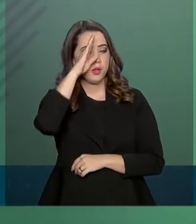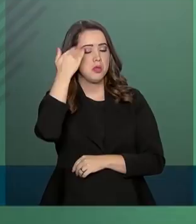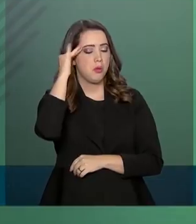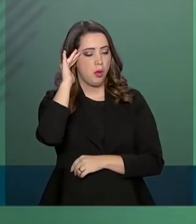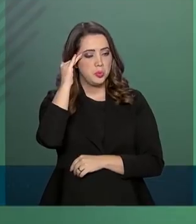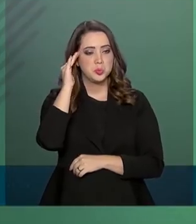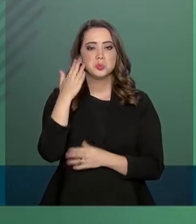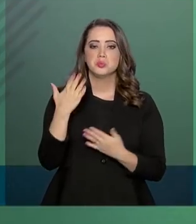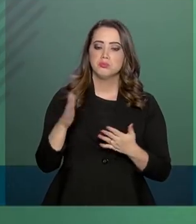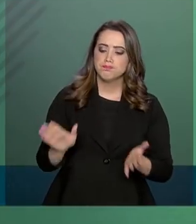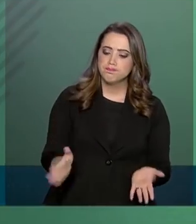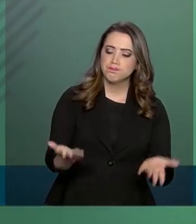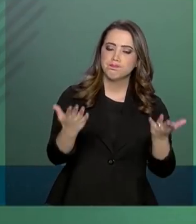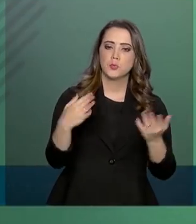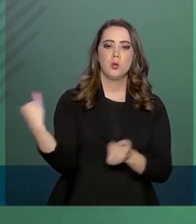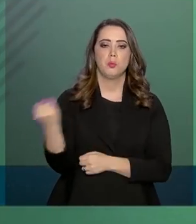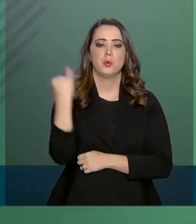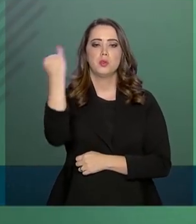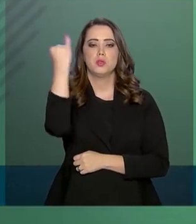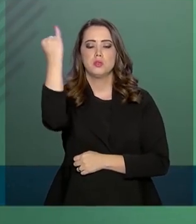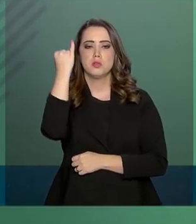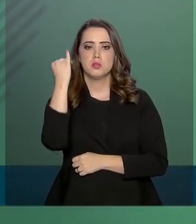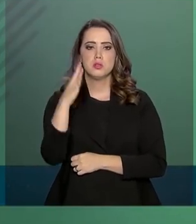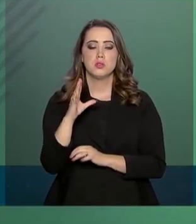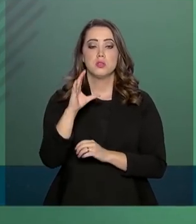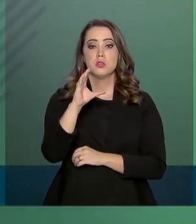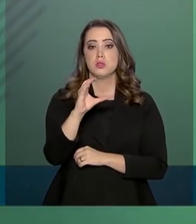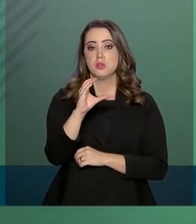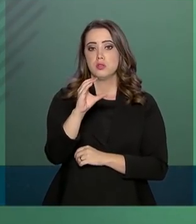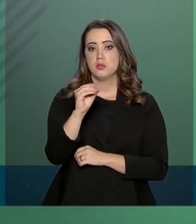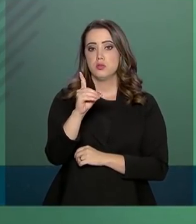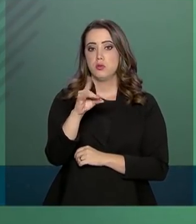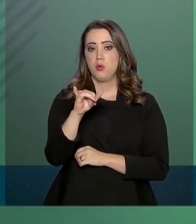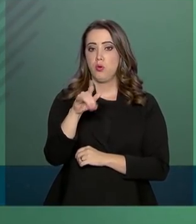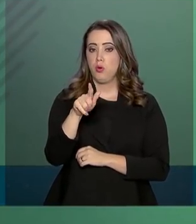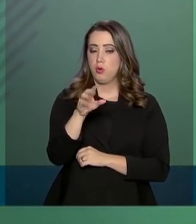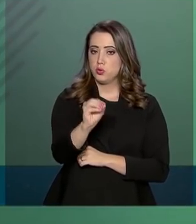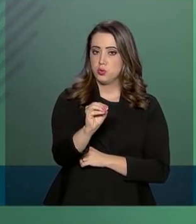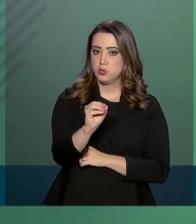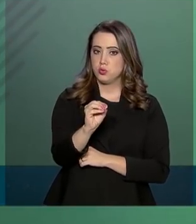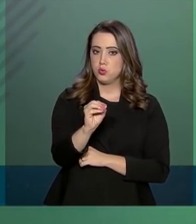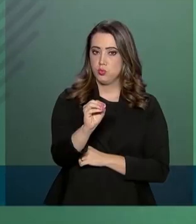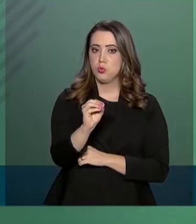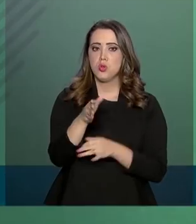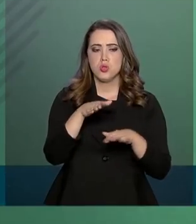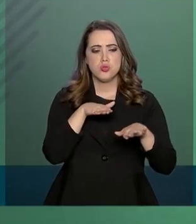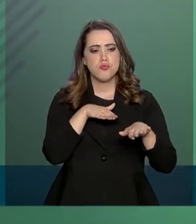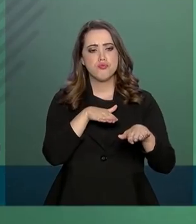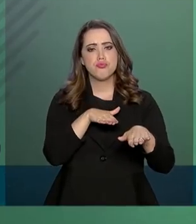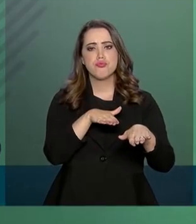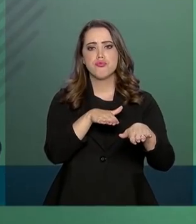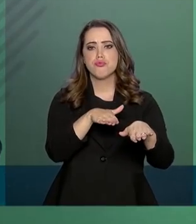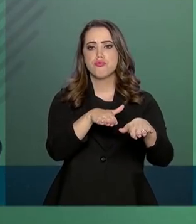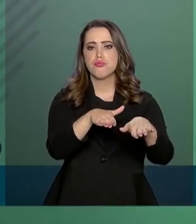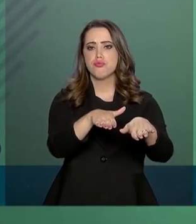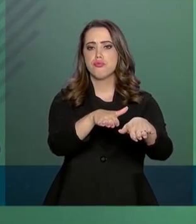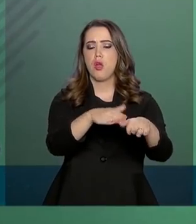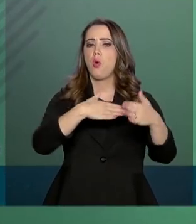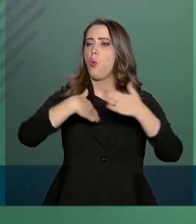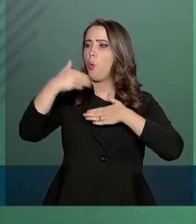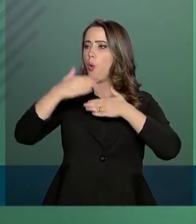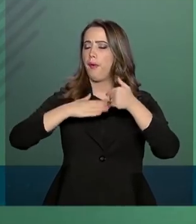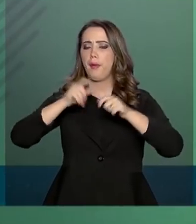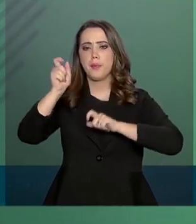reconhece a importância do código nacional de trânsito e como qualquer cidadão a